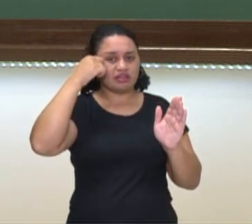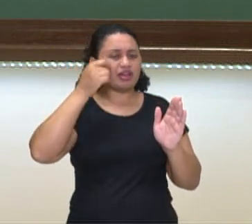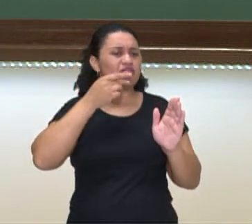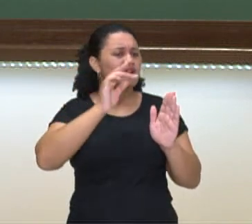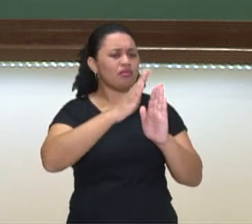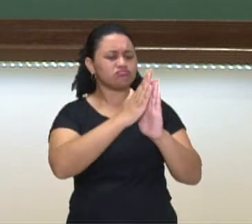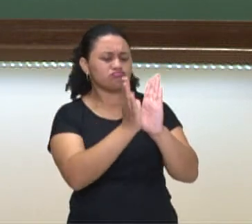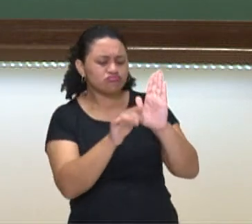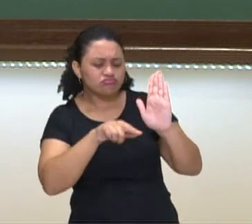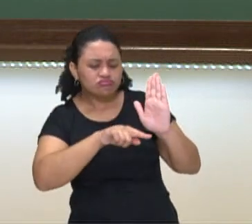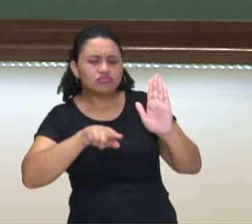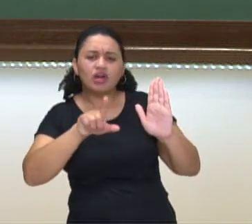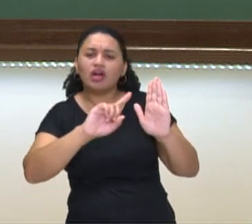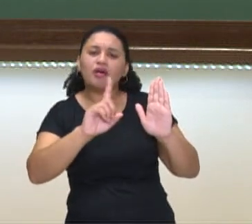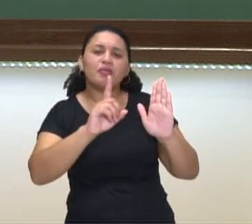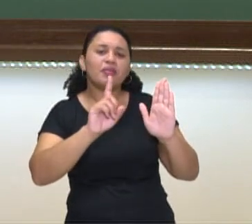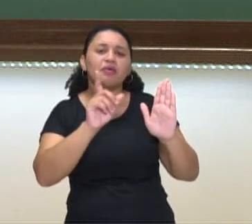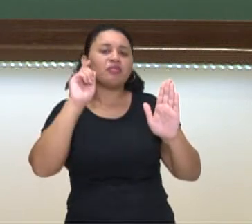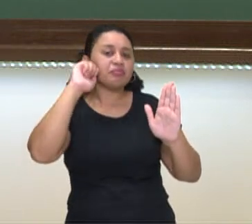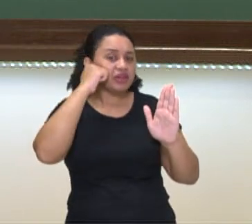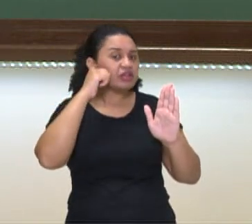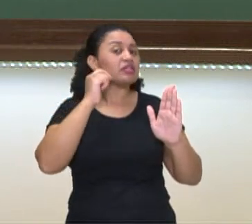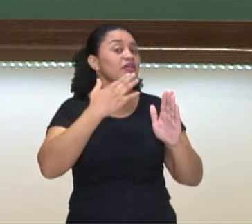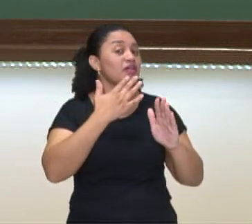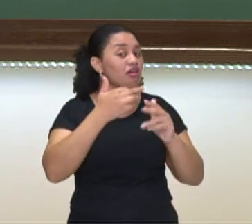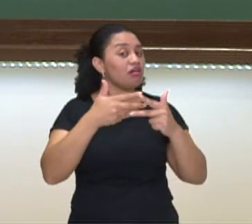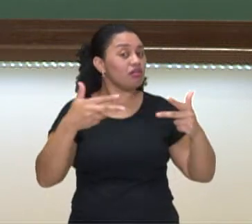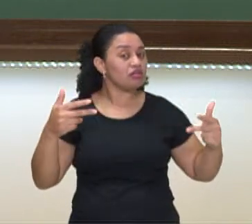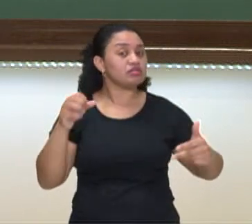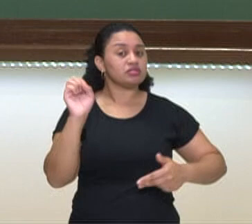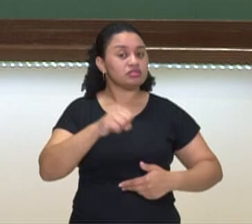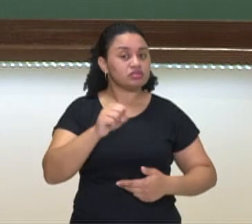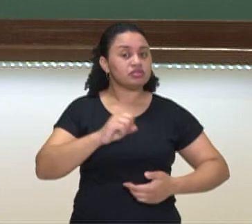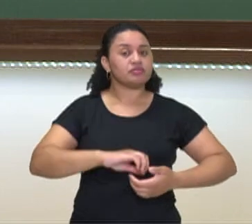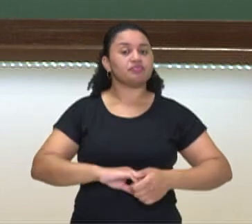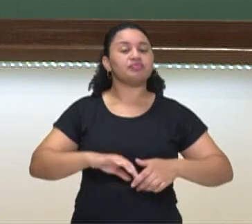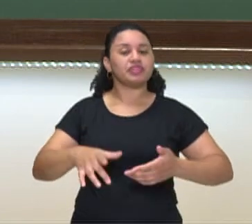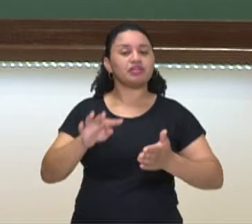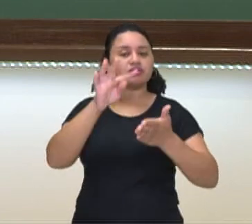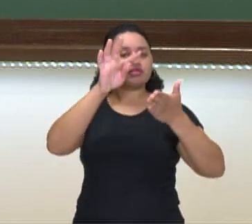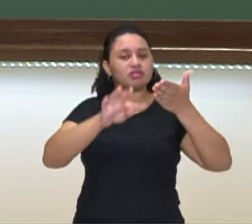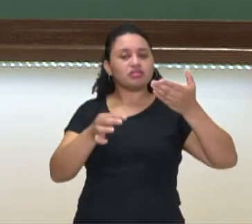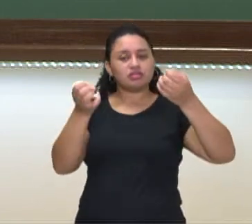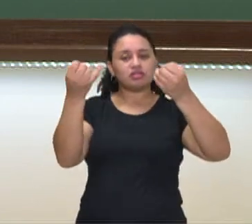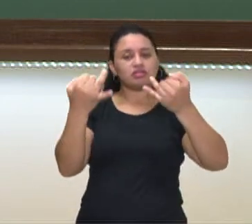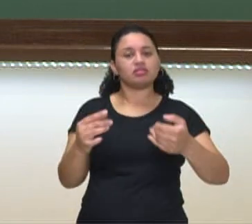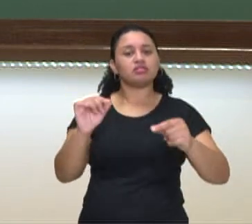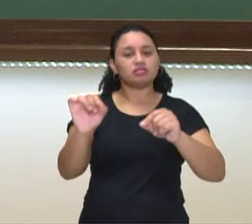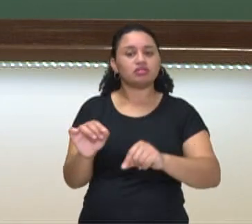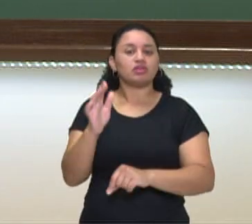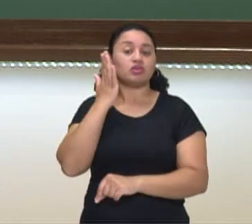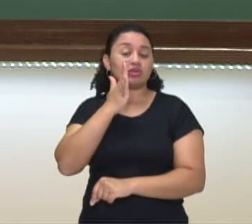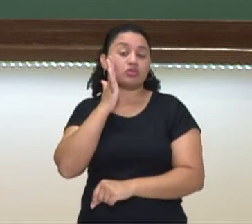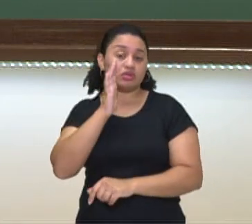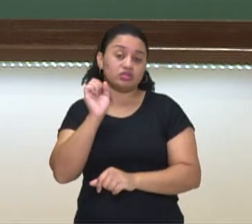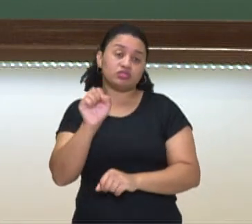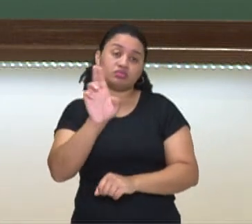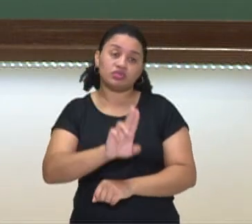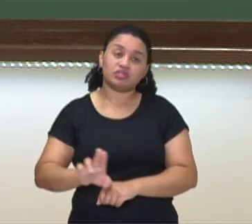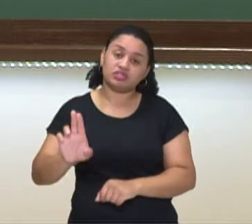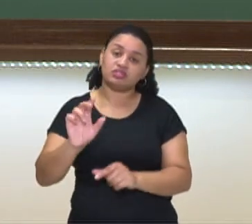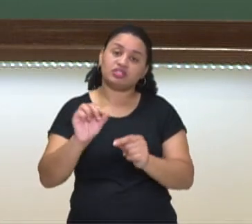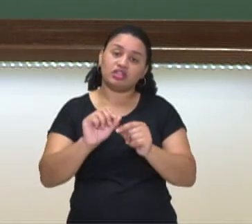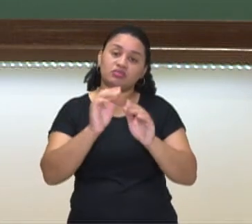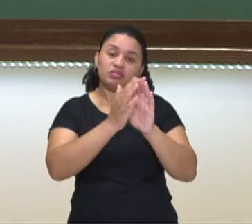é colorida. Então, aqui você viu que o azul, ele pode ser utilizado para fazer a